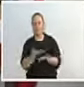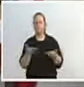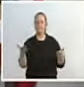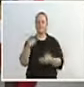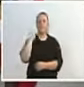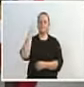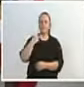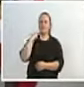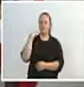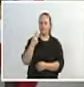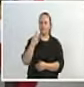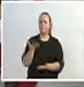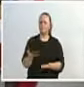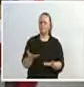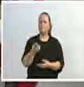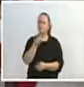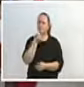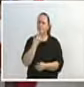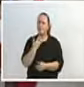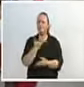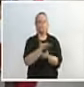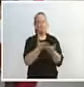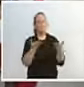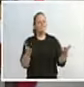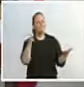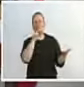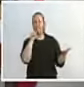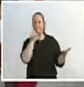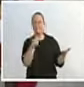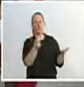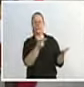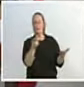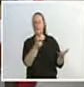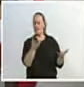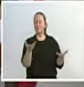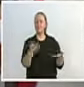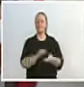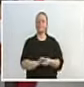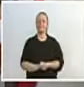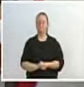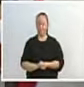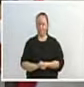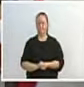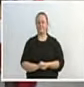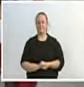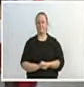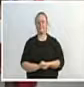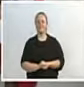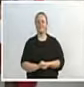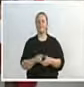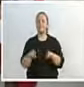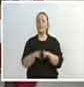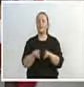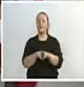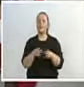felizmente a gente pode dizer na tarde de hoje as senhoras vereadoras, saúdo a todos e todas, saúdo